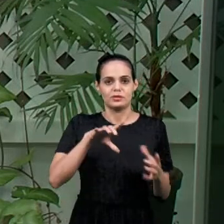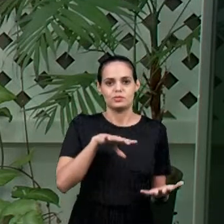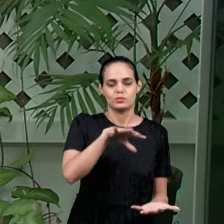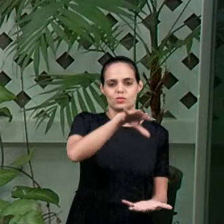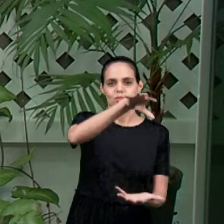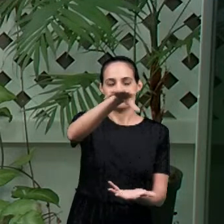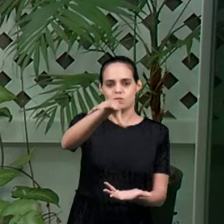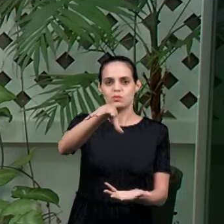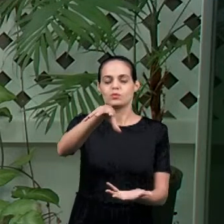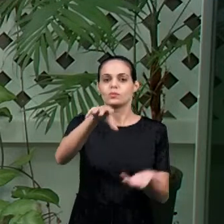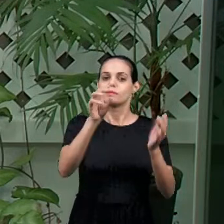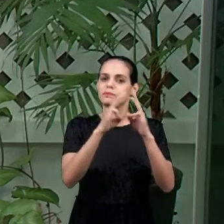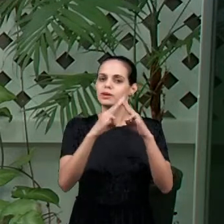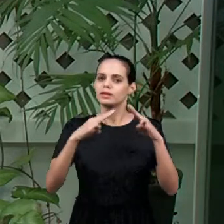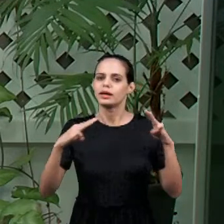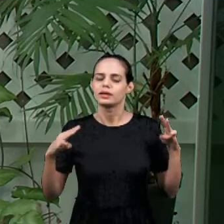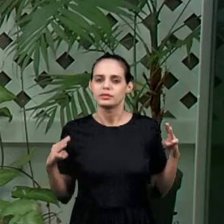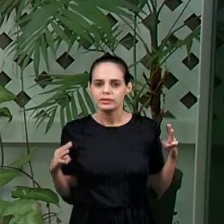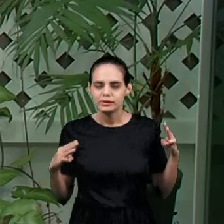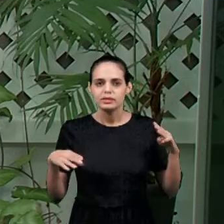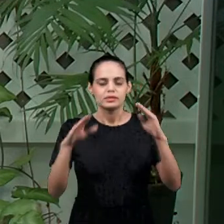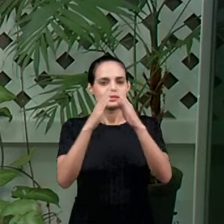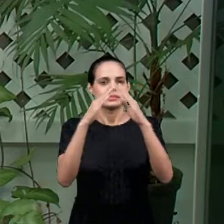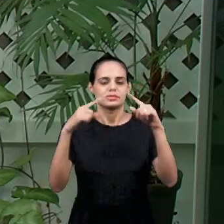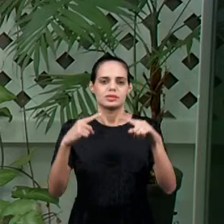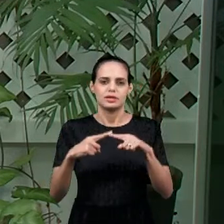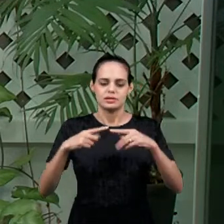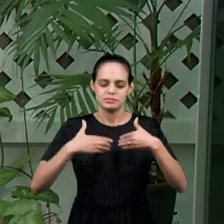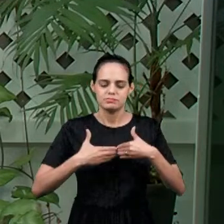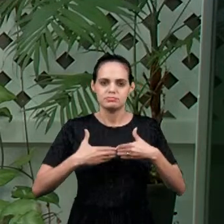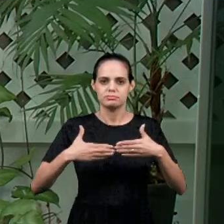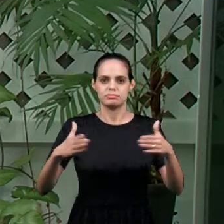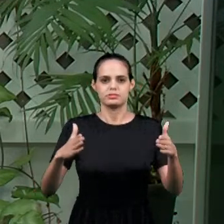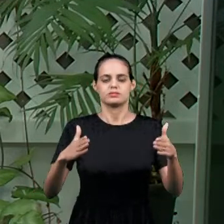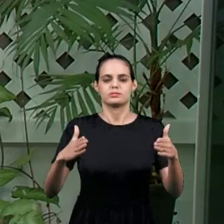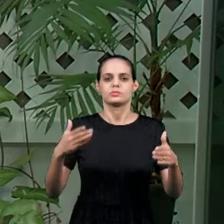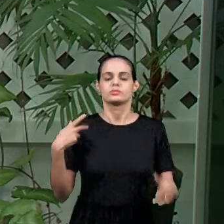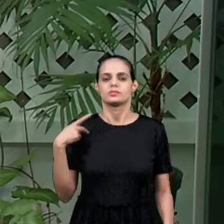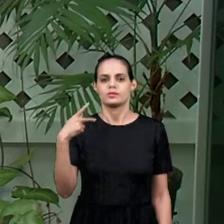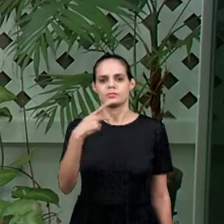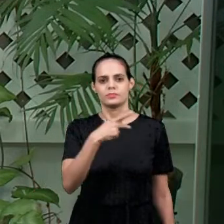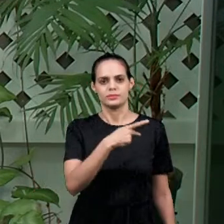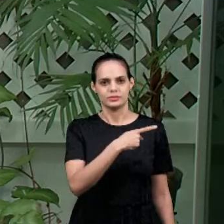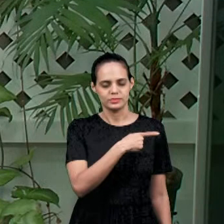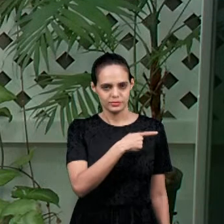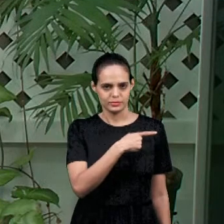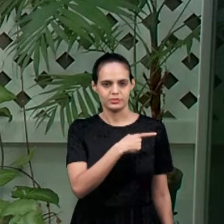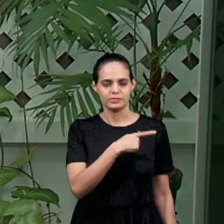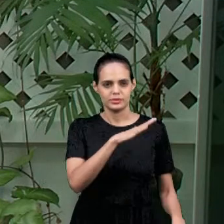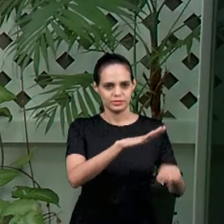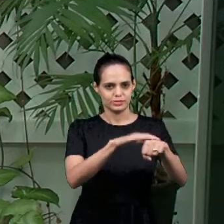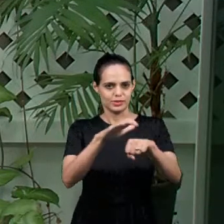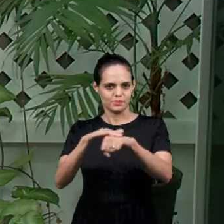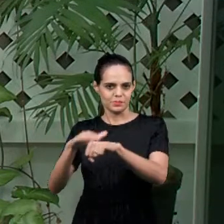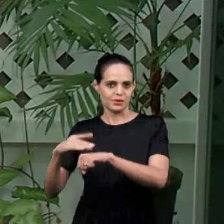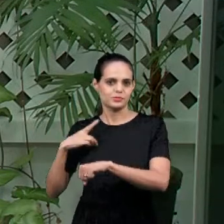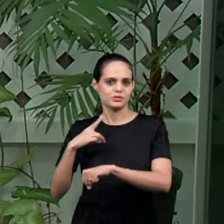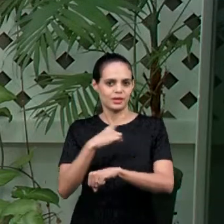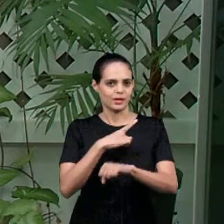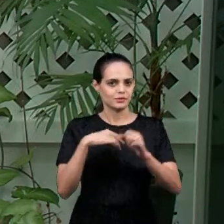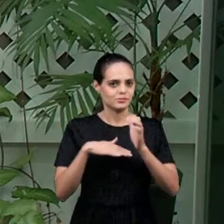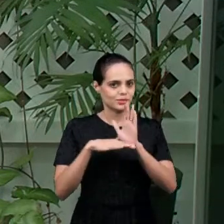nos Manaís, em todas as partes das igrejas vão se abrir, os pastores vão orientar os diáconos para ajudar, os jovens levem